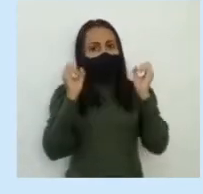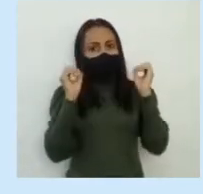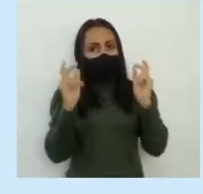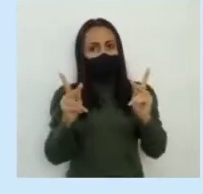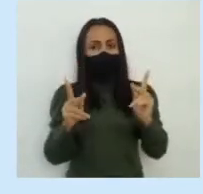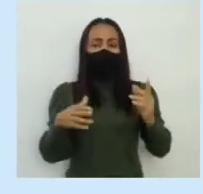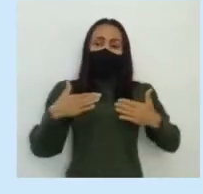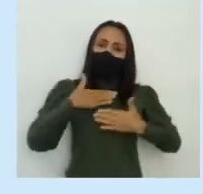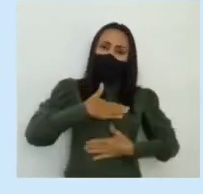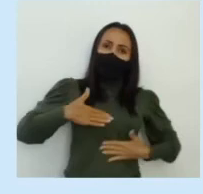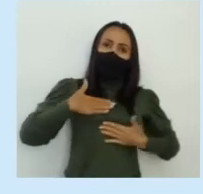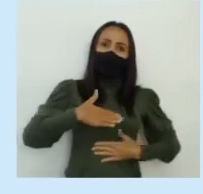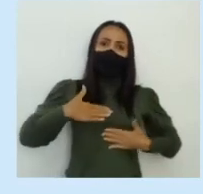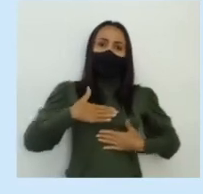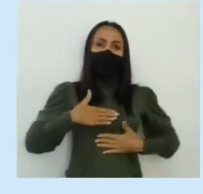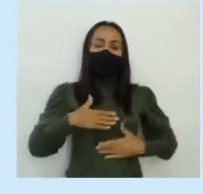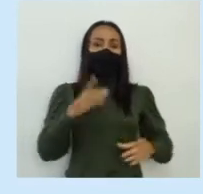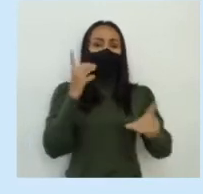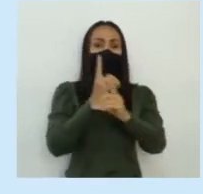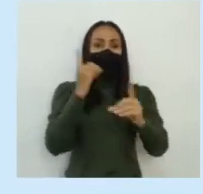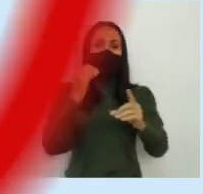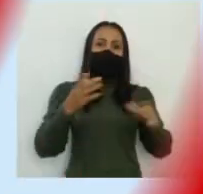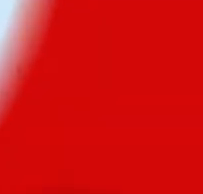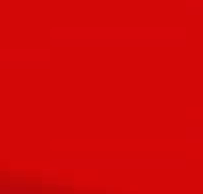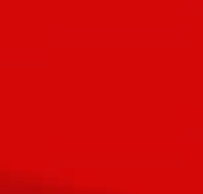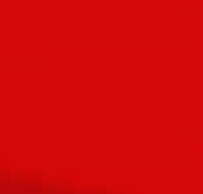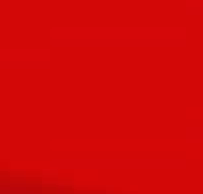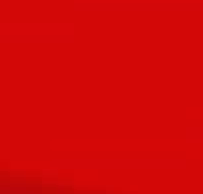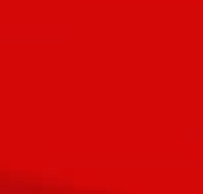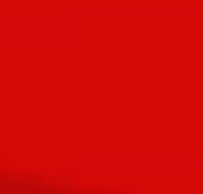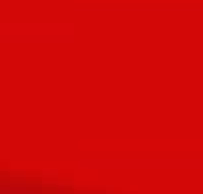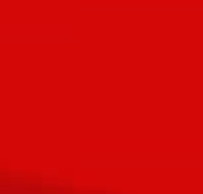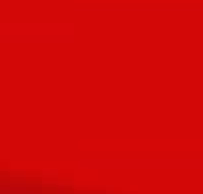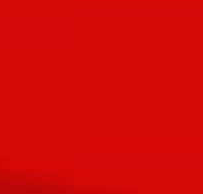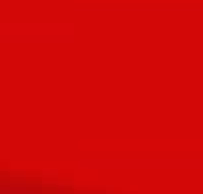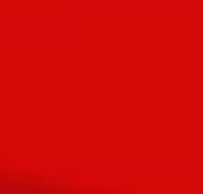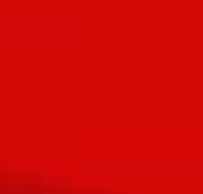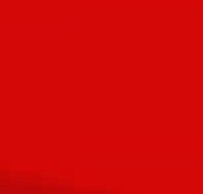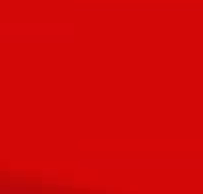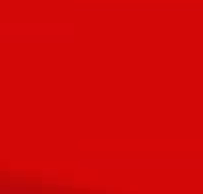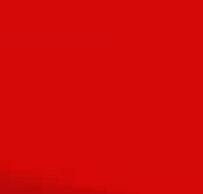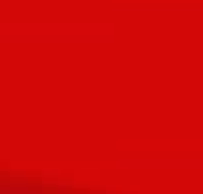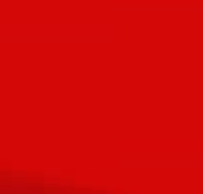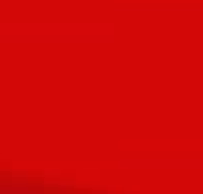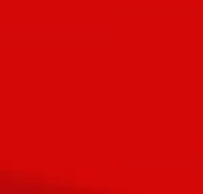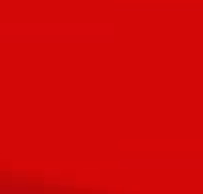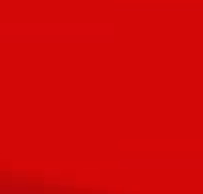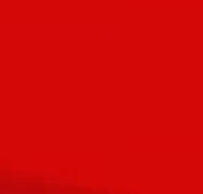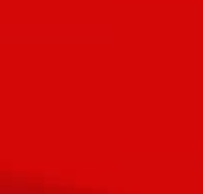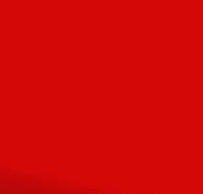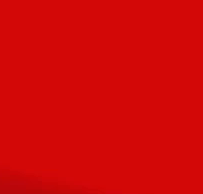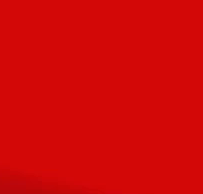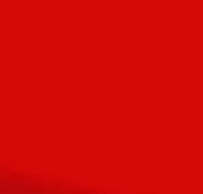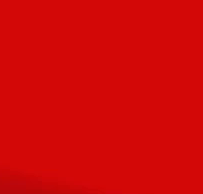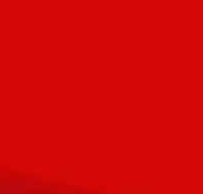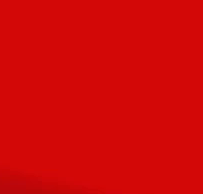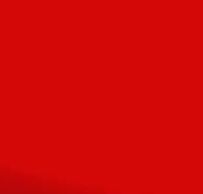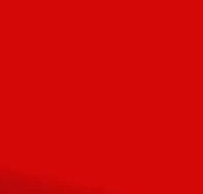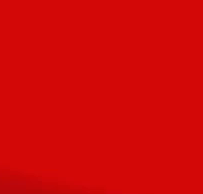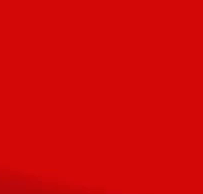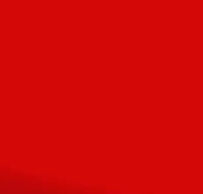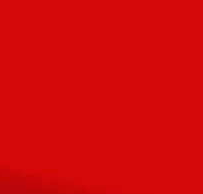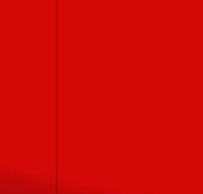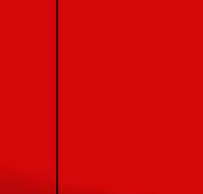grande prazer, eu encontro com vocês logo mais. Tchau, tchau! Tela vermelha com ícone de play.